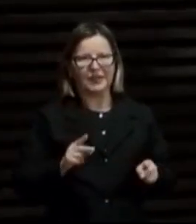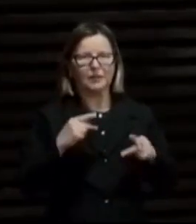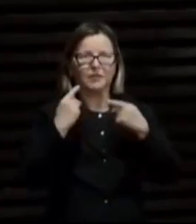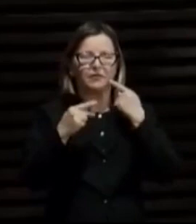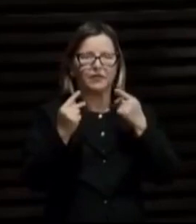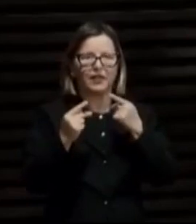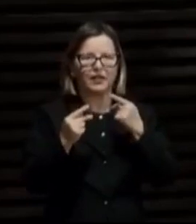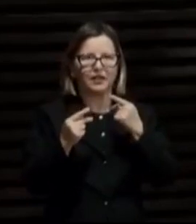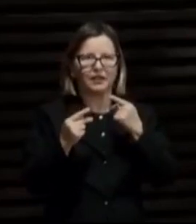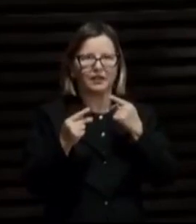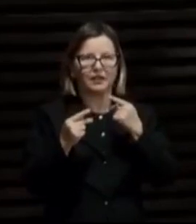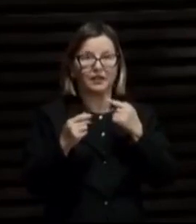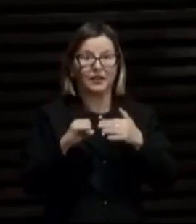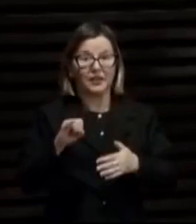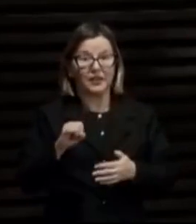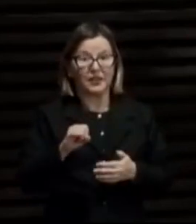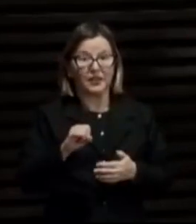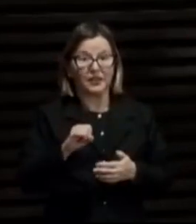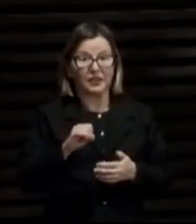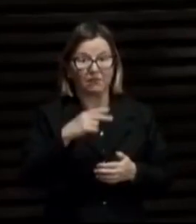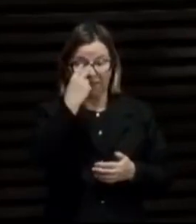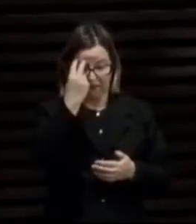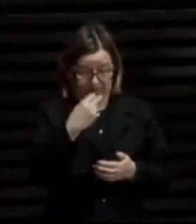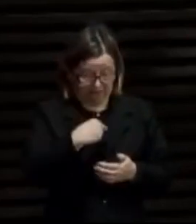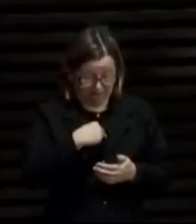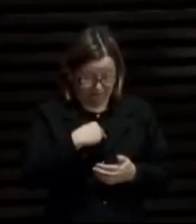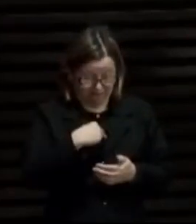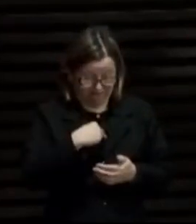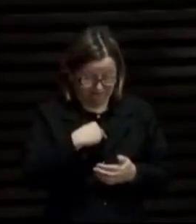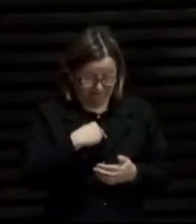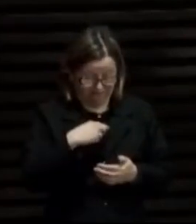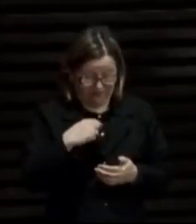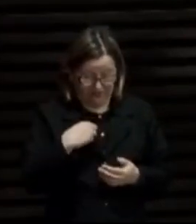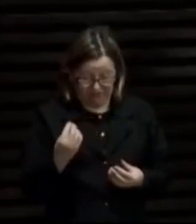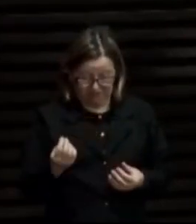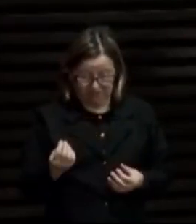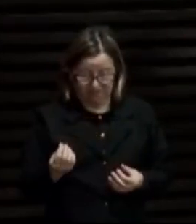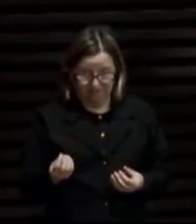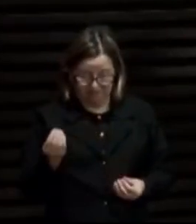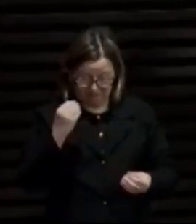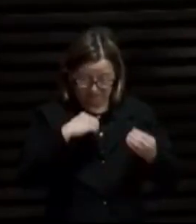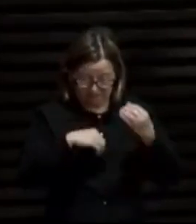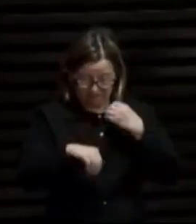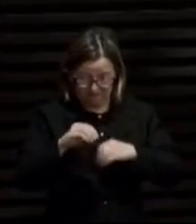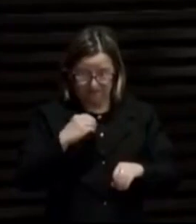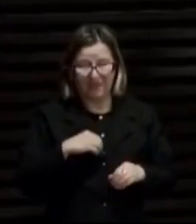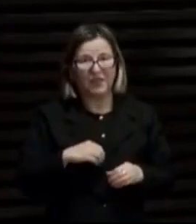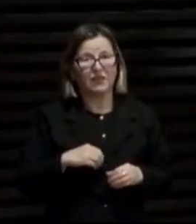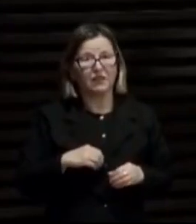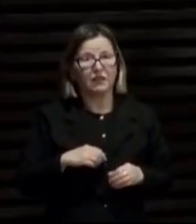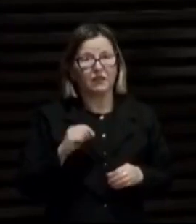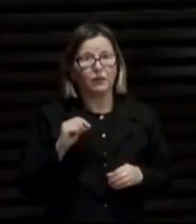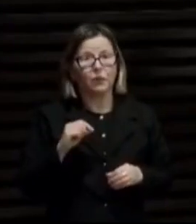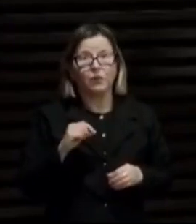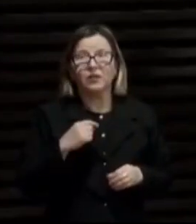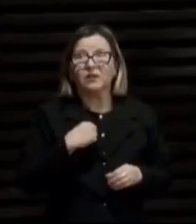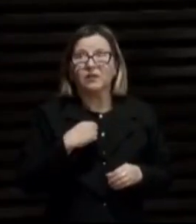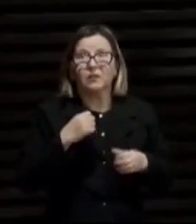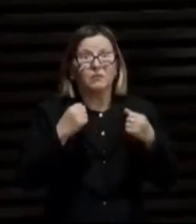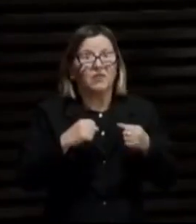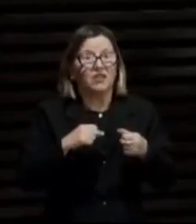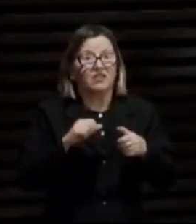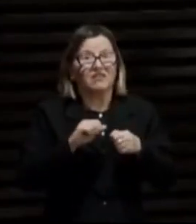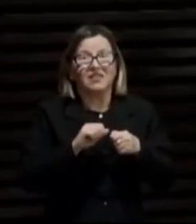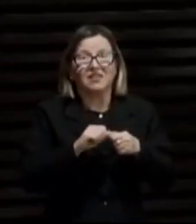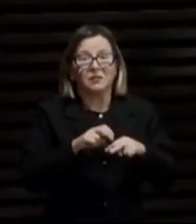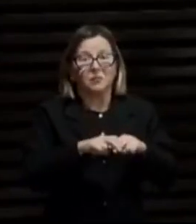quando eu olho para mim, eu tenho depressão. Porque o que eu posso fazer por mim mesmo? O que eu posso fazer